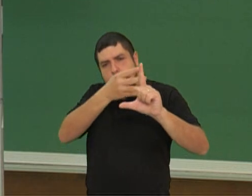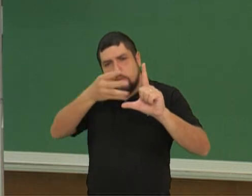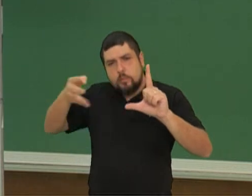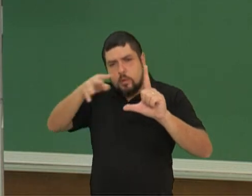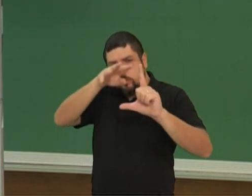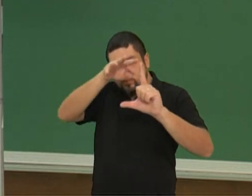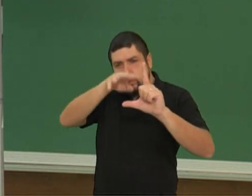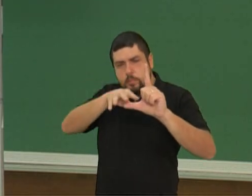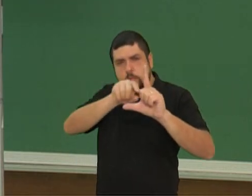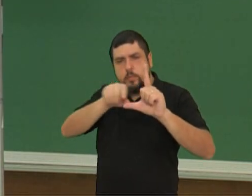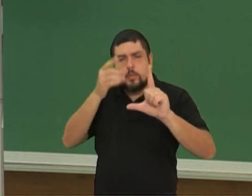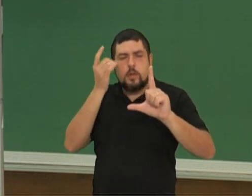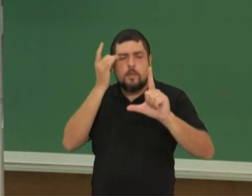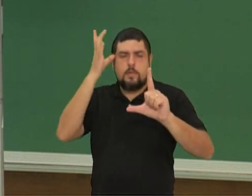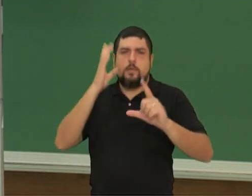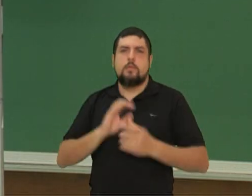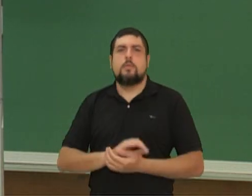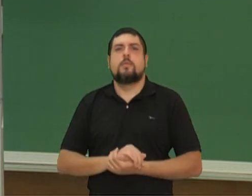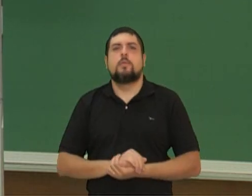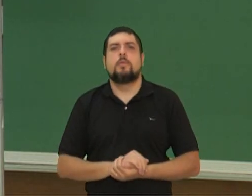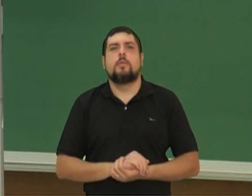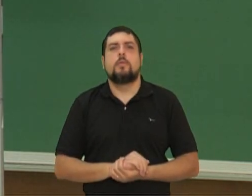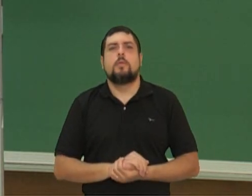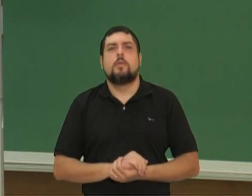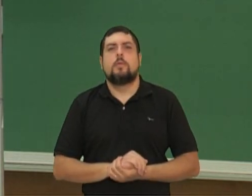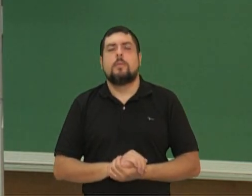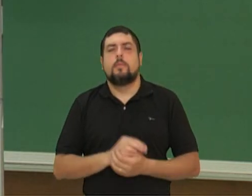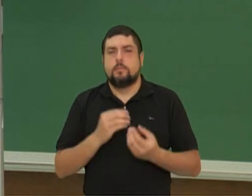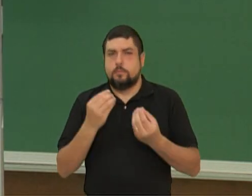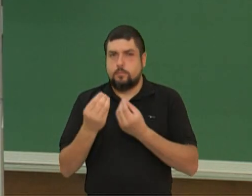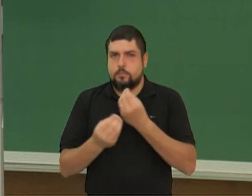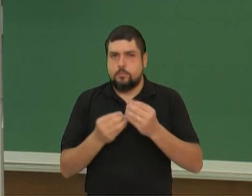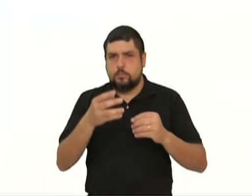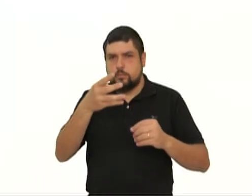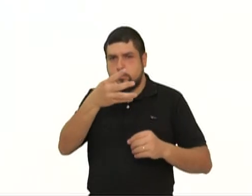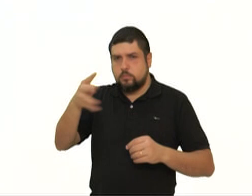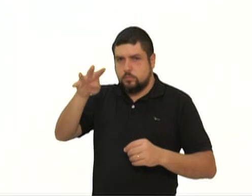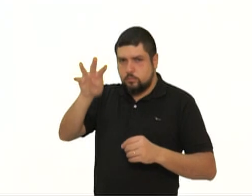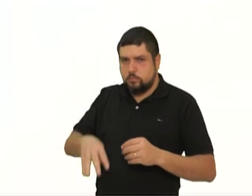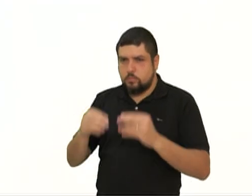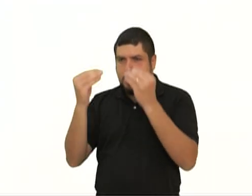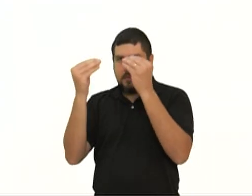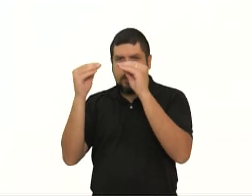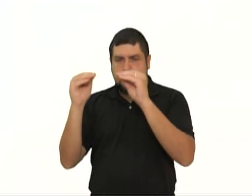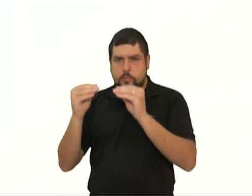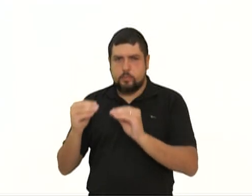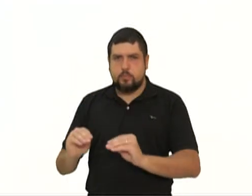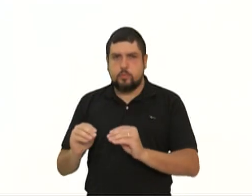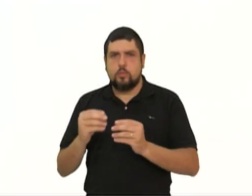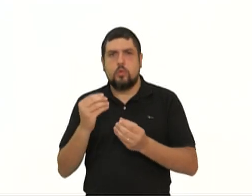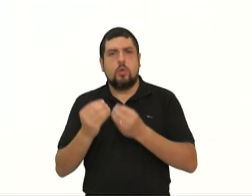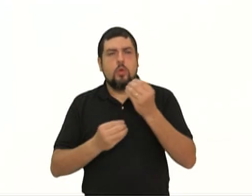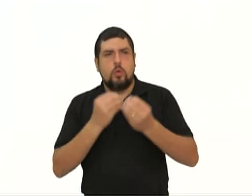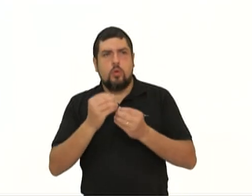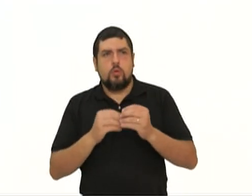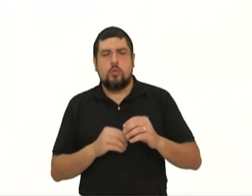função. Aqui, preenchendo a tabela, substituindo